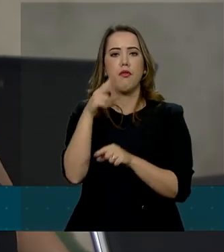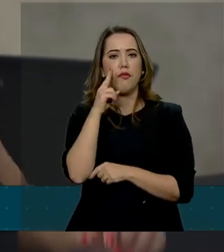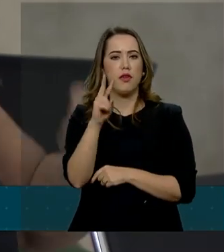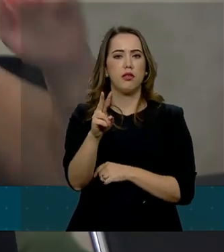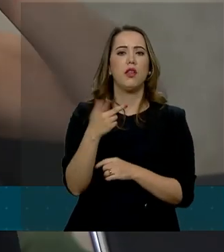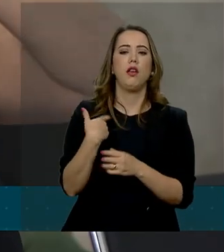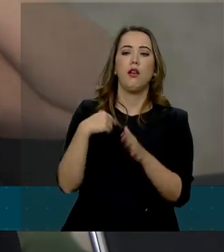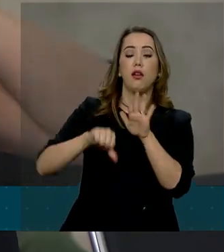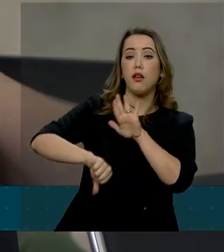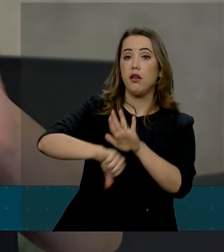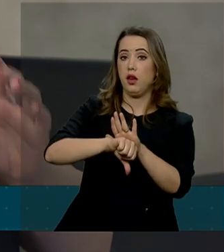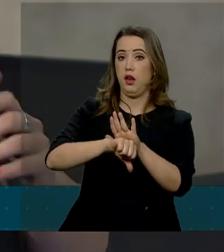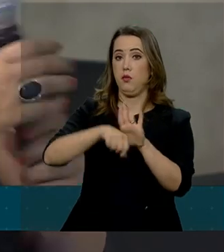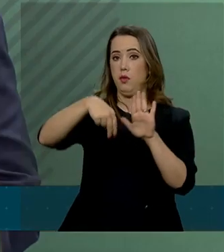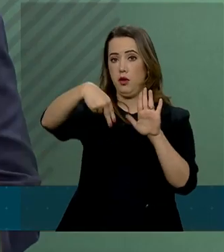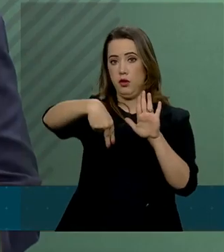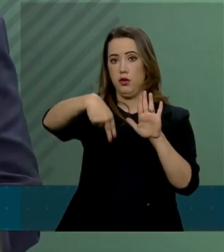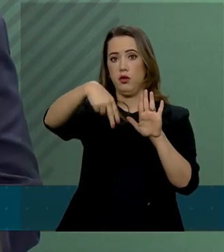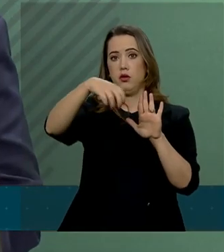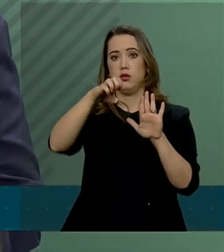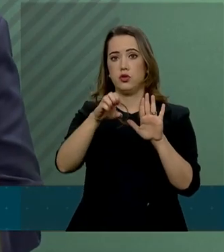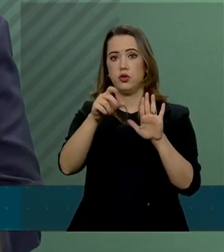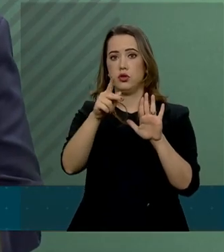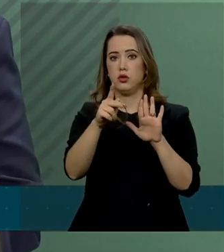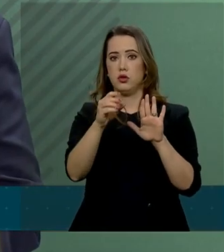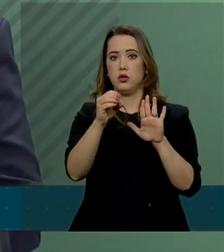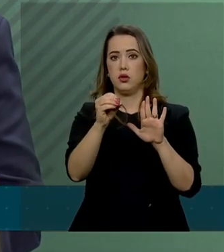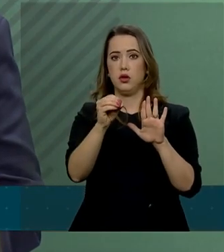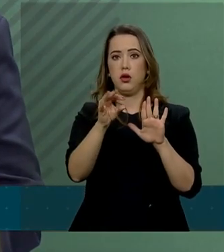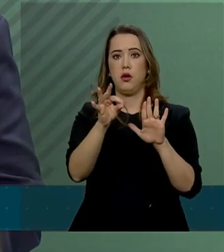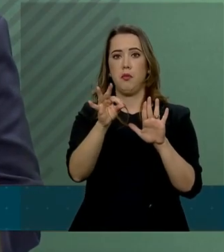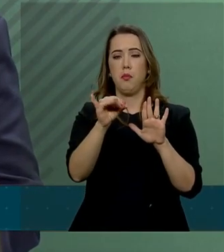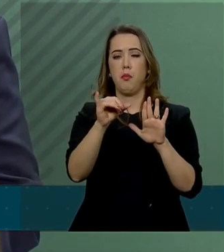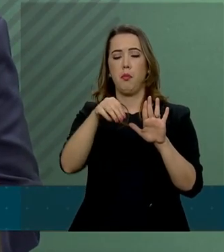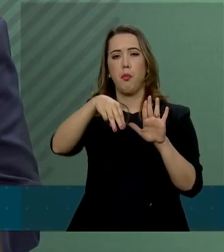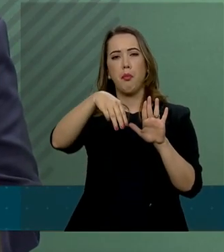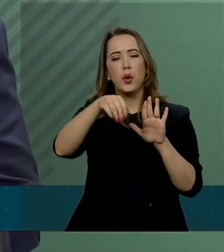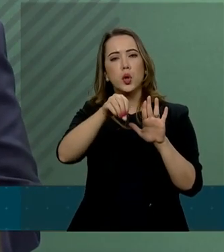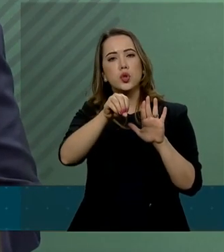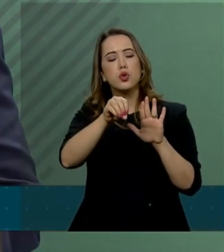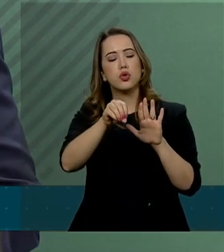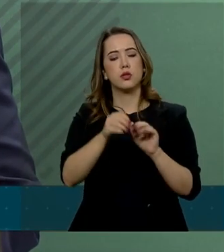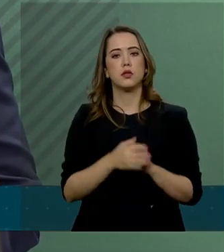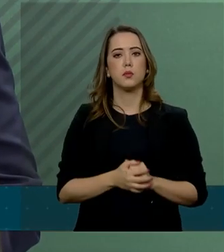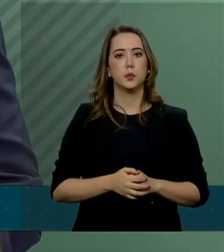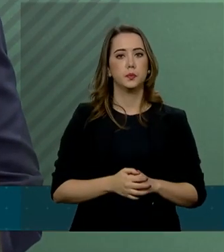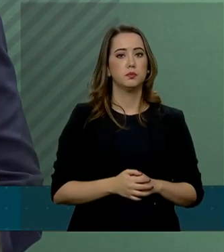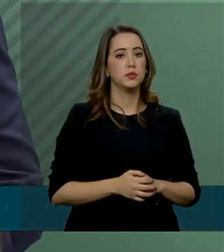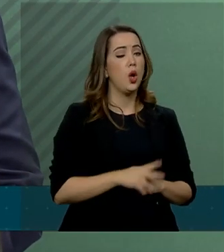nepotismo ou não obrigada o presidente não recebeu ainda a referida intimação carro